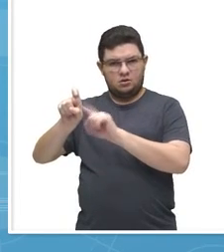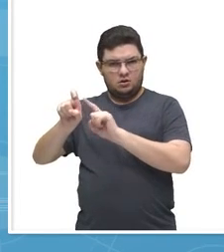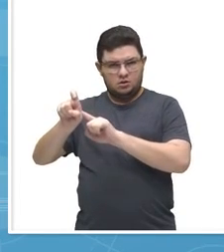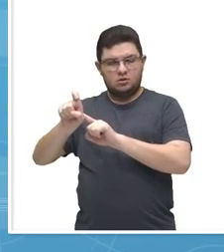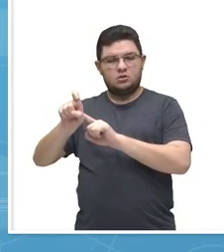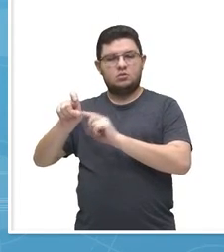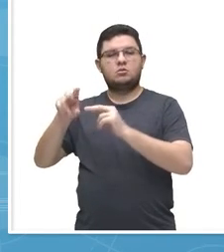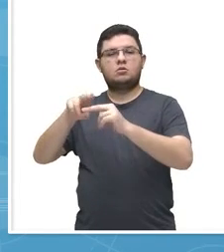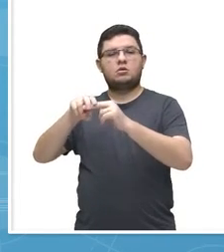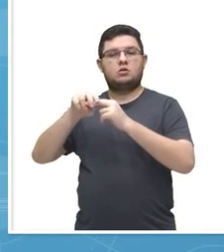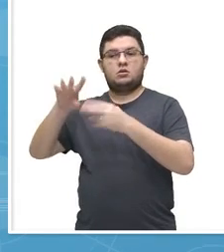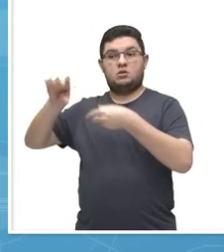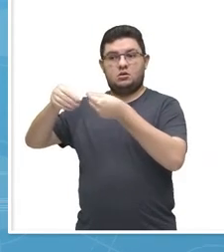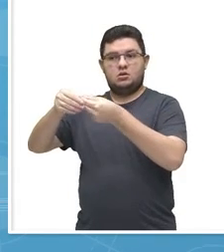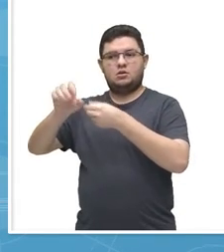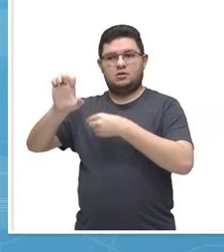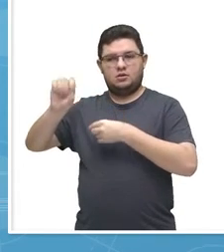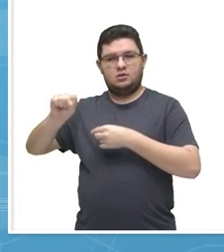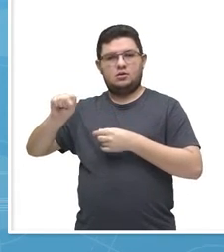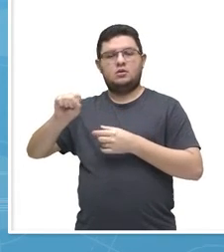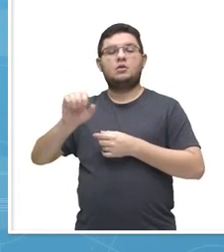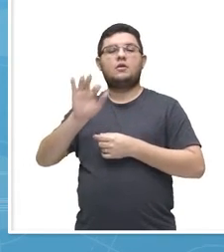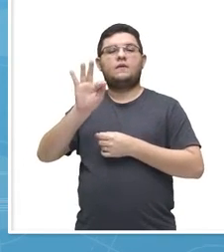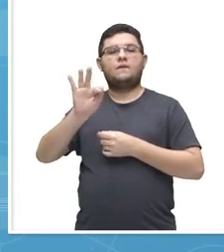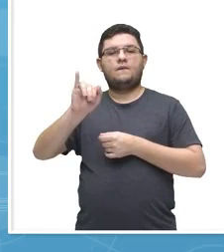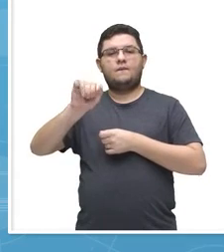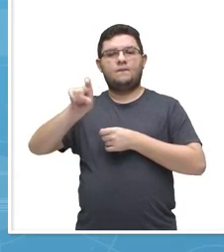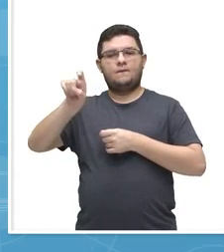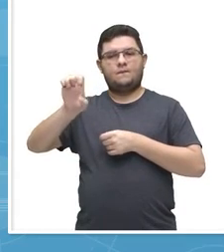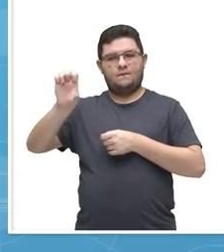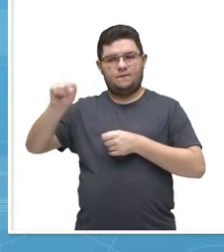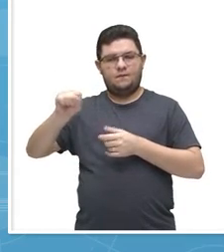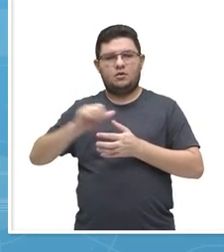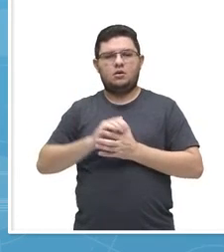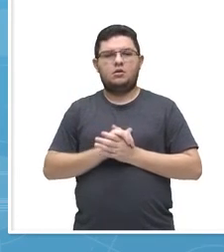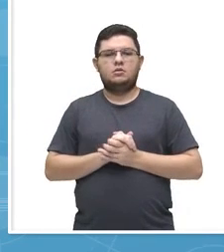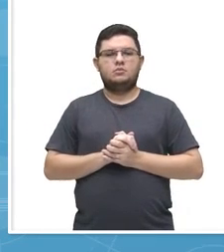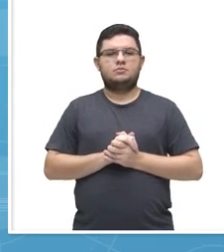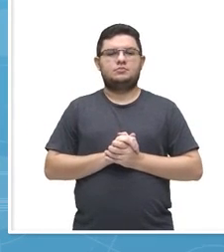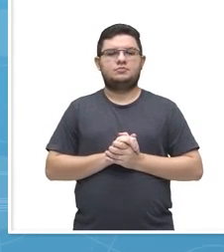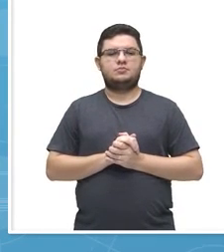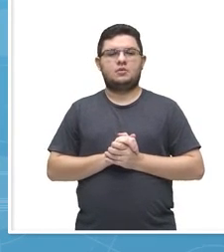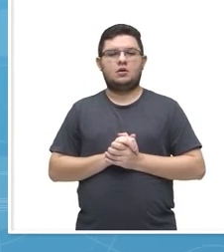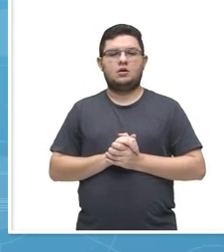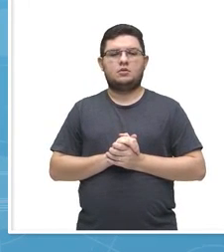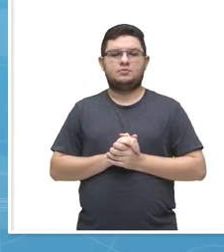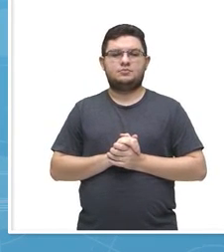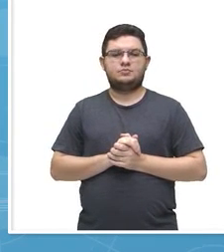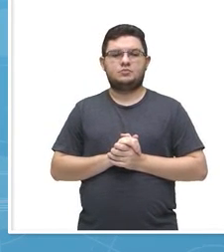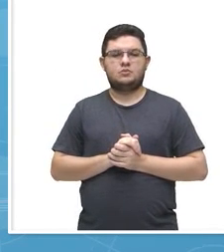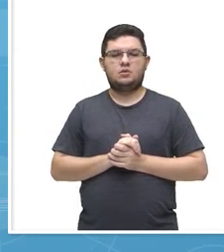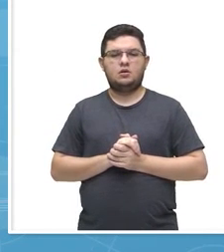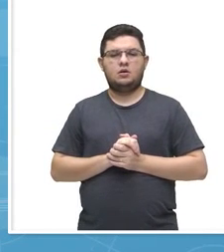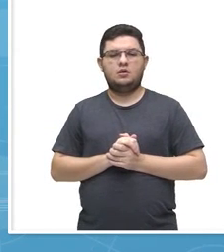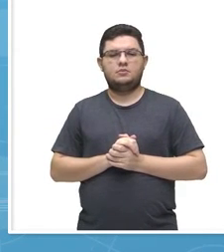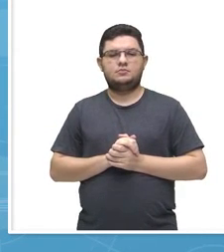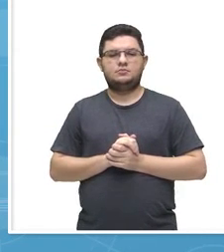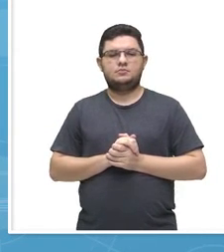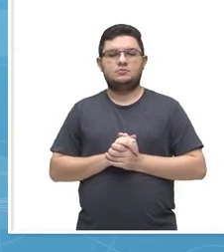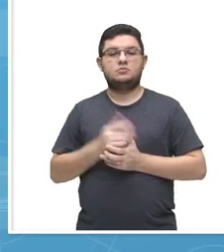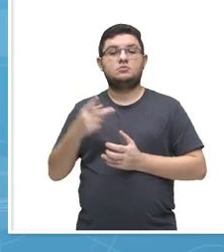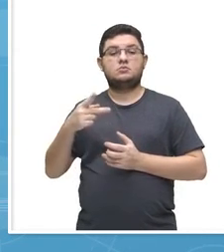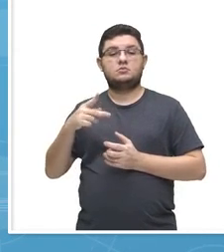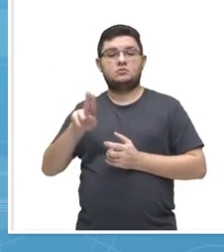fix. Terminou em X o verbo. Então, acrescenta-se S na terceira pessoa do singular. A mesma coisa aqui no